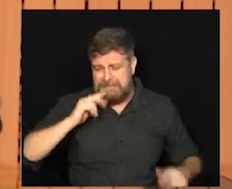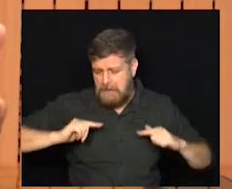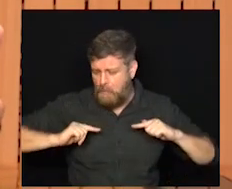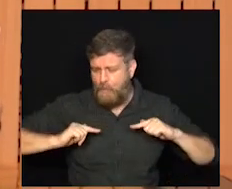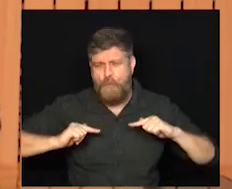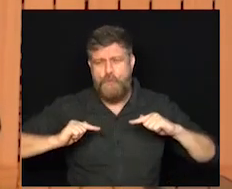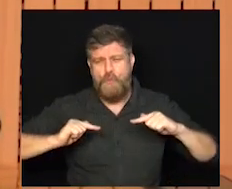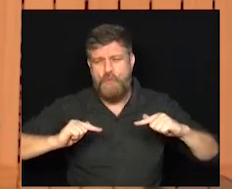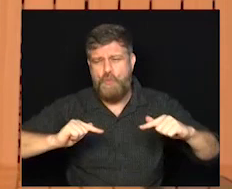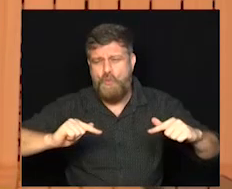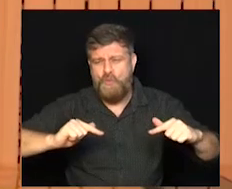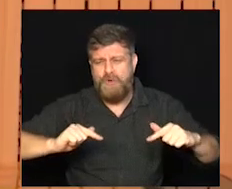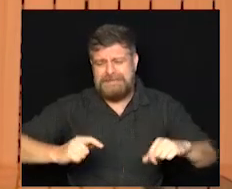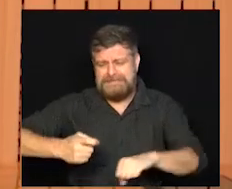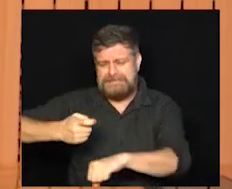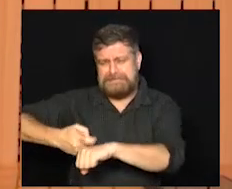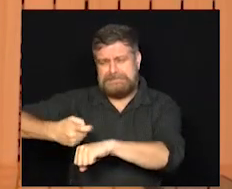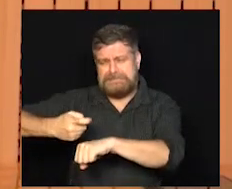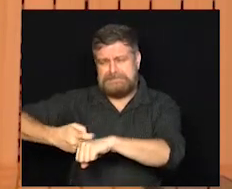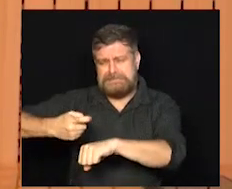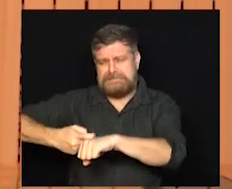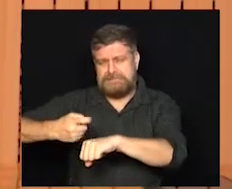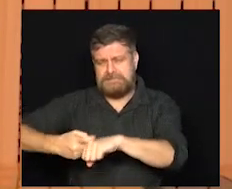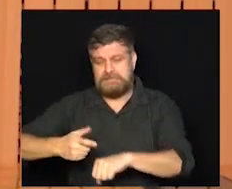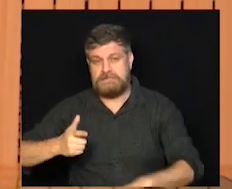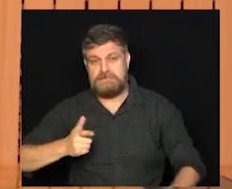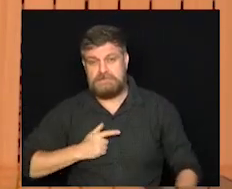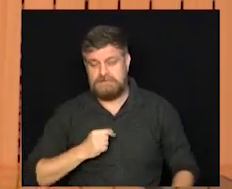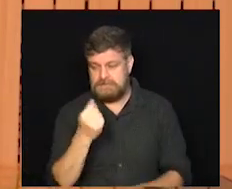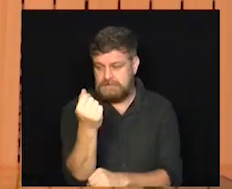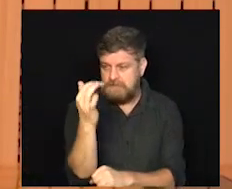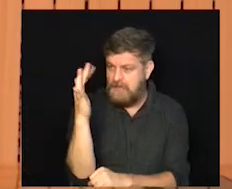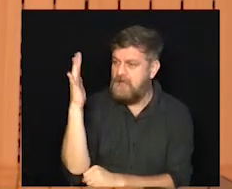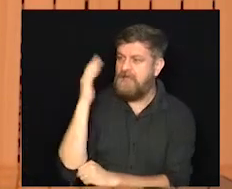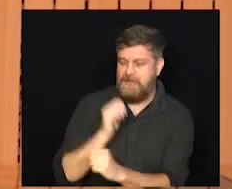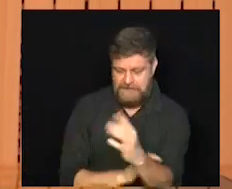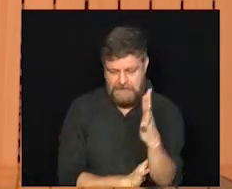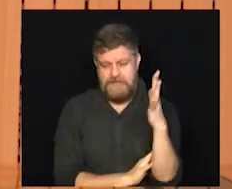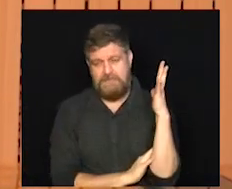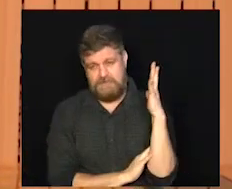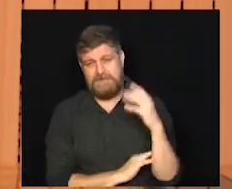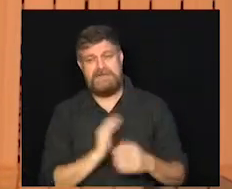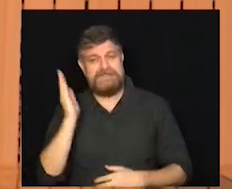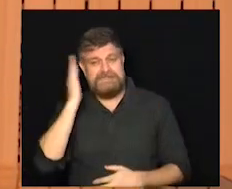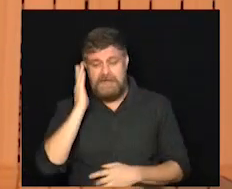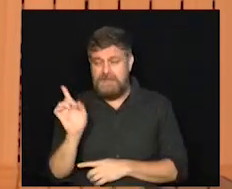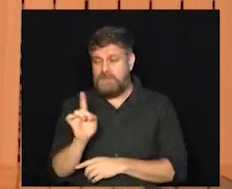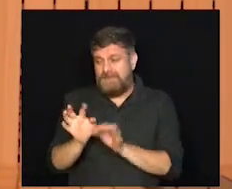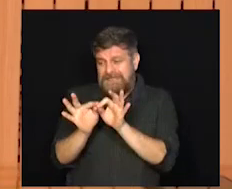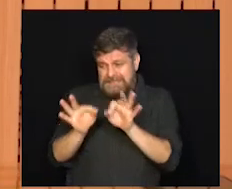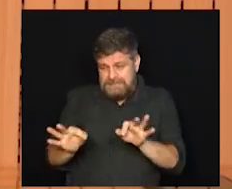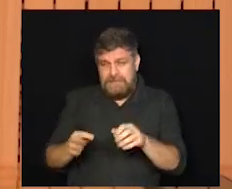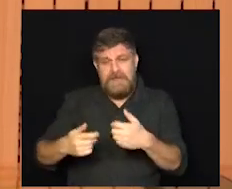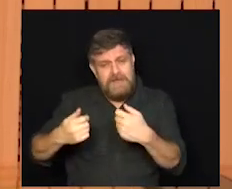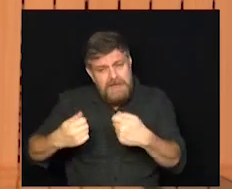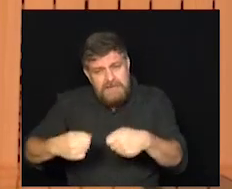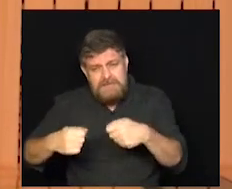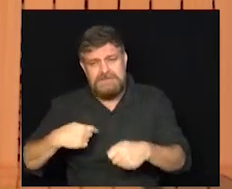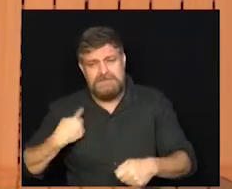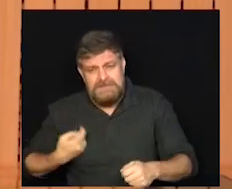aquela obra, né? Então, compatibilizar essas coisas a gente sabe que não é tão simples, mas é necessário que a